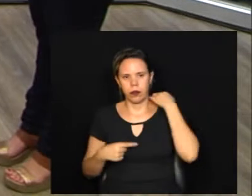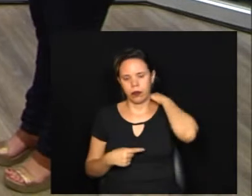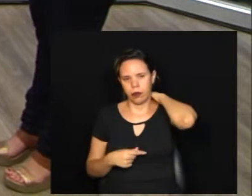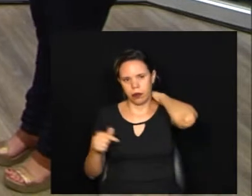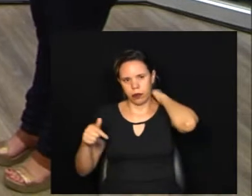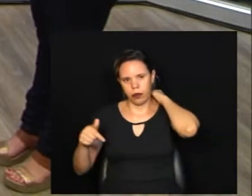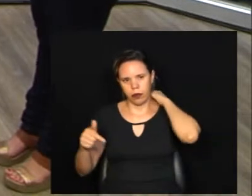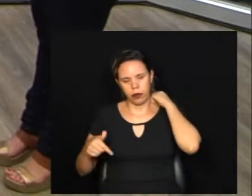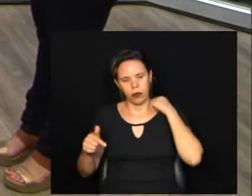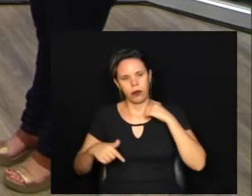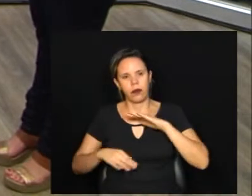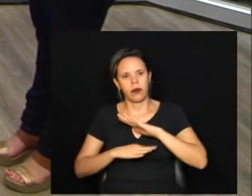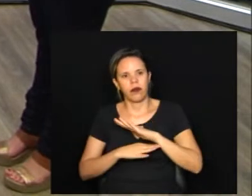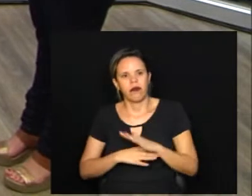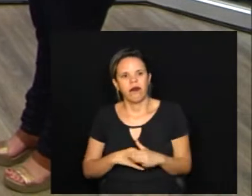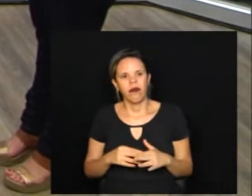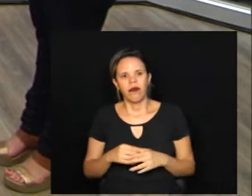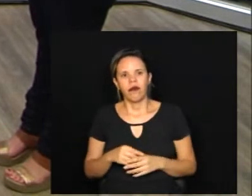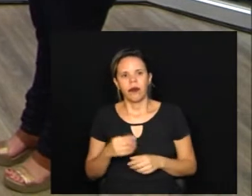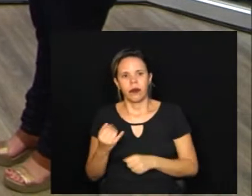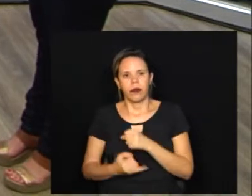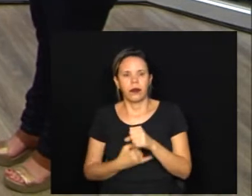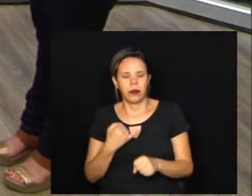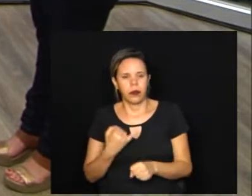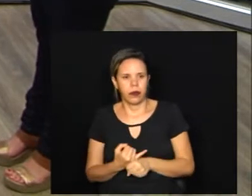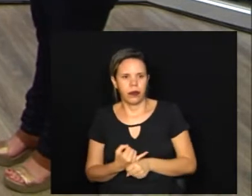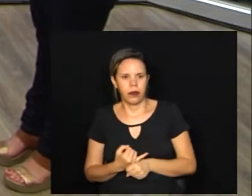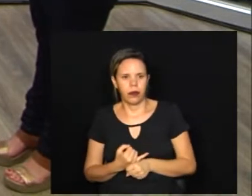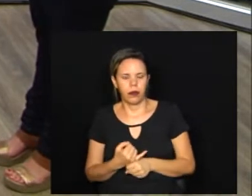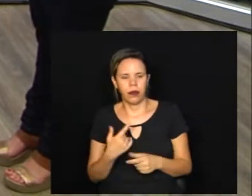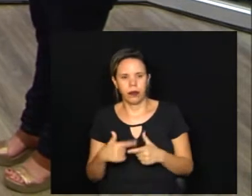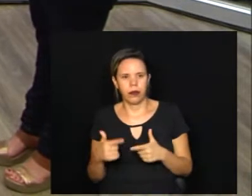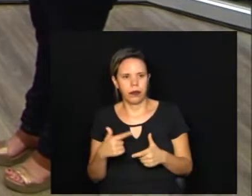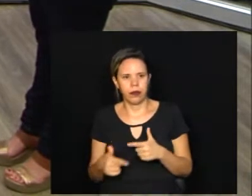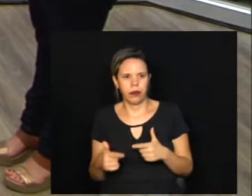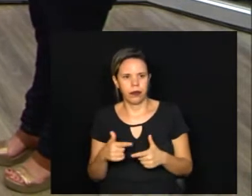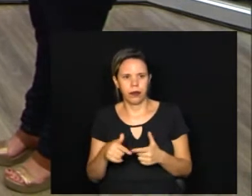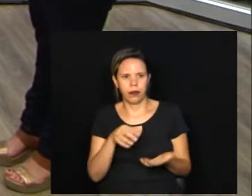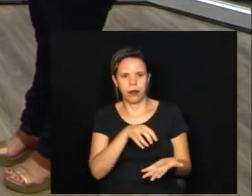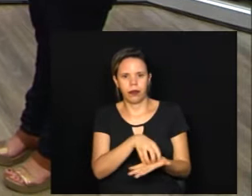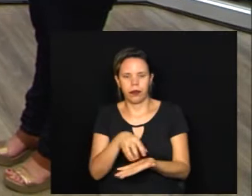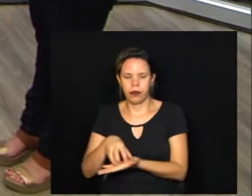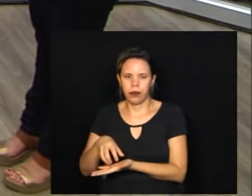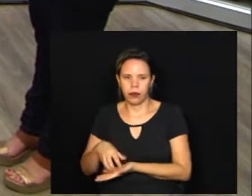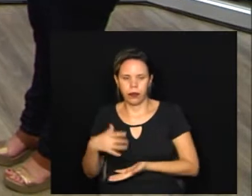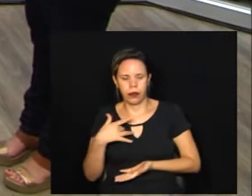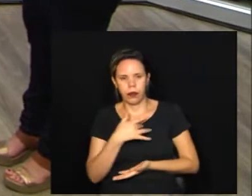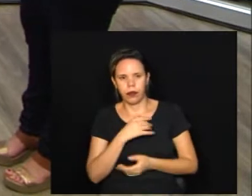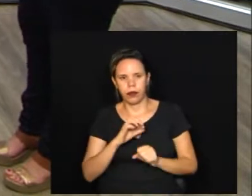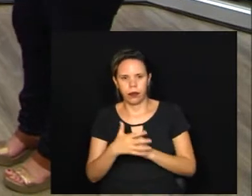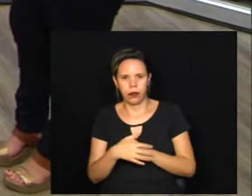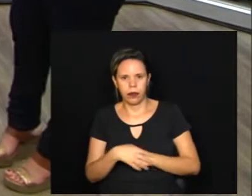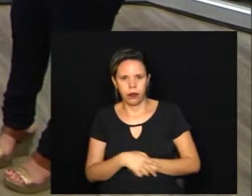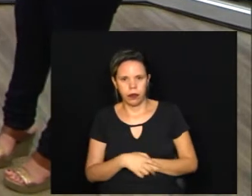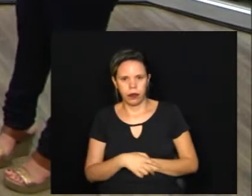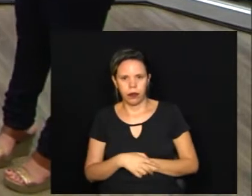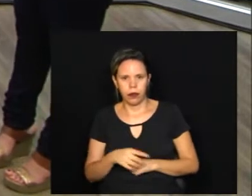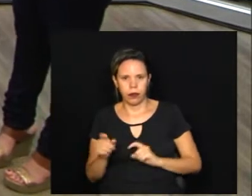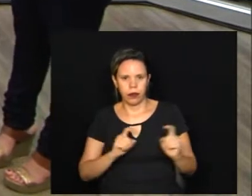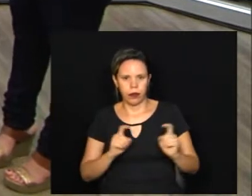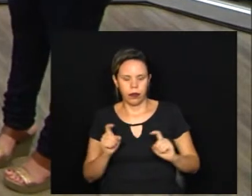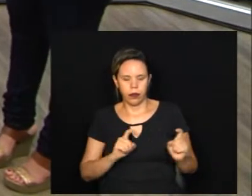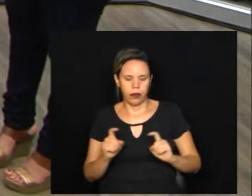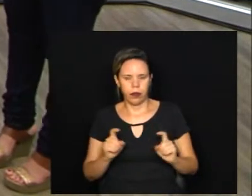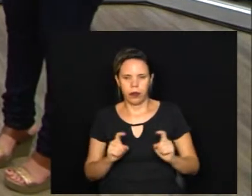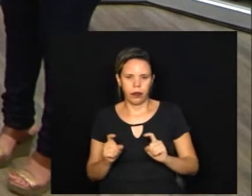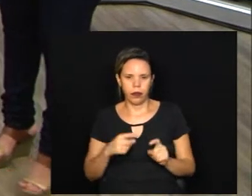aqui no Legislativo, de forma virtual, da situação dos centros de saúde em relação à pandemia, né? A reunião foi